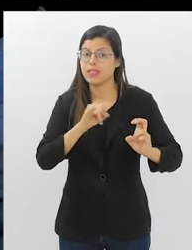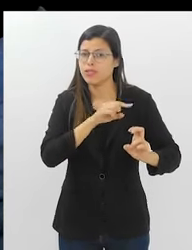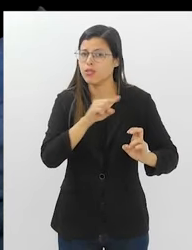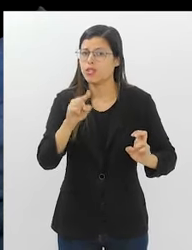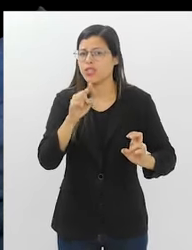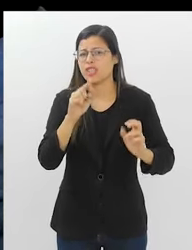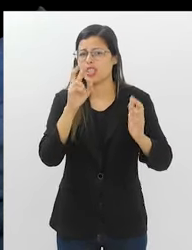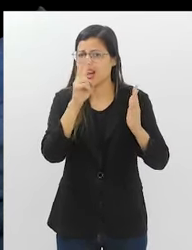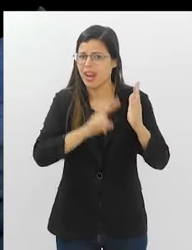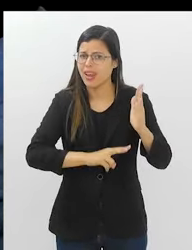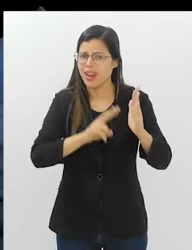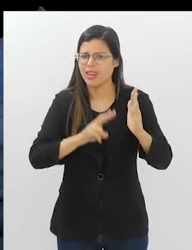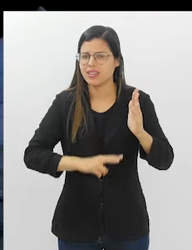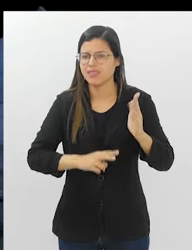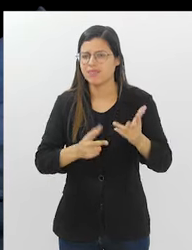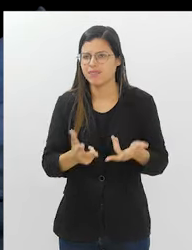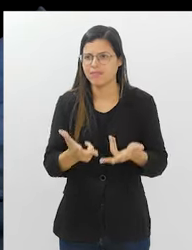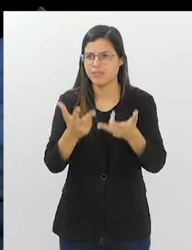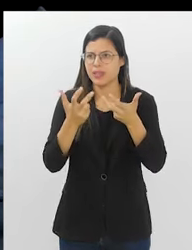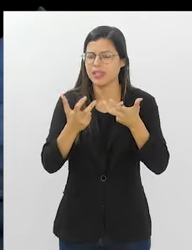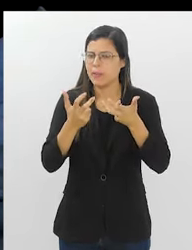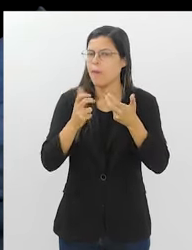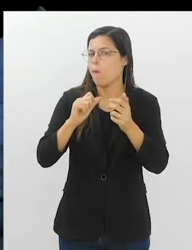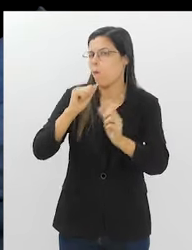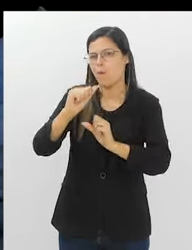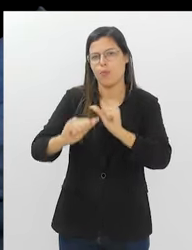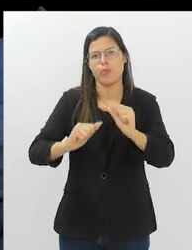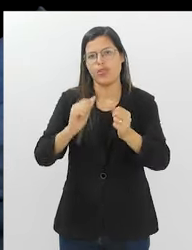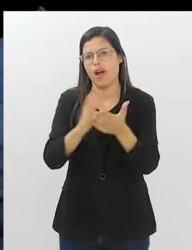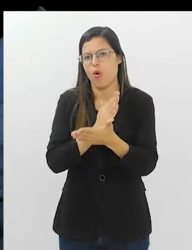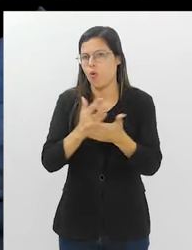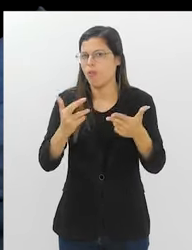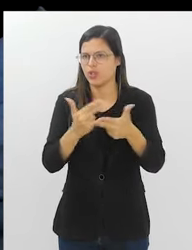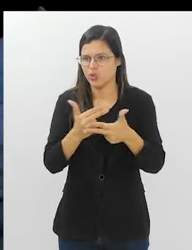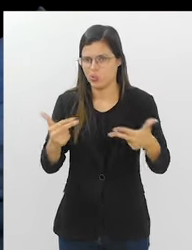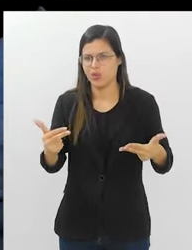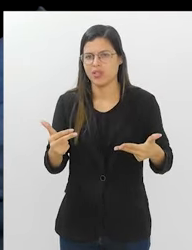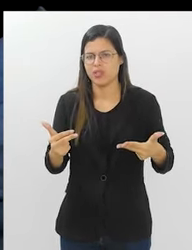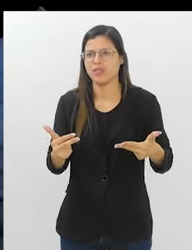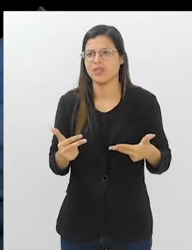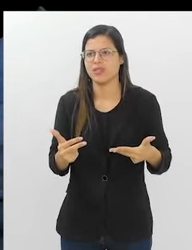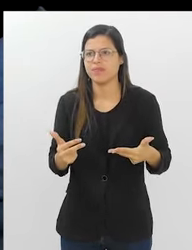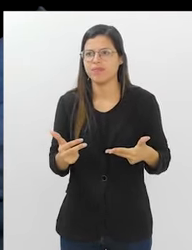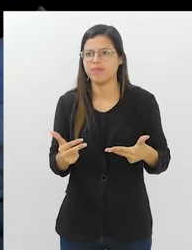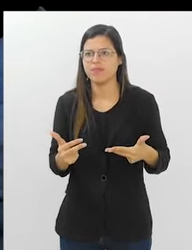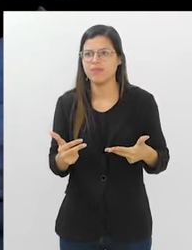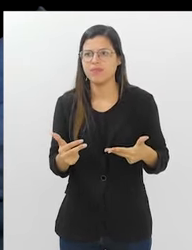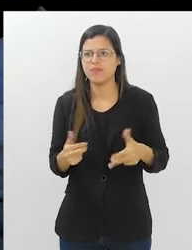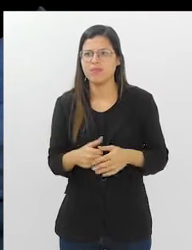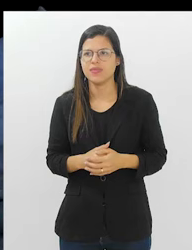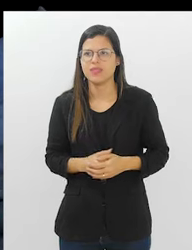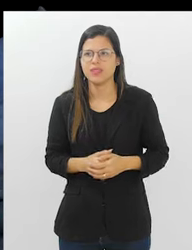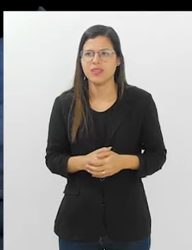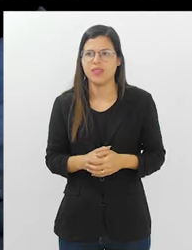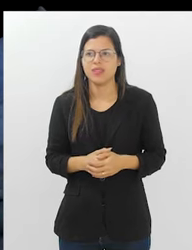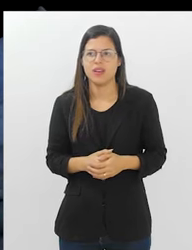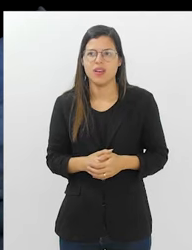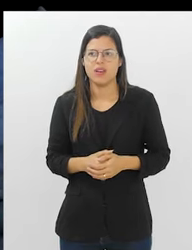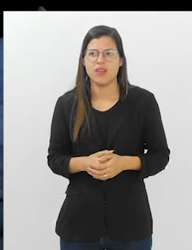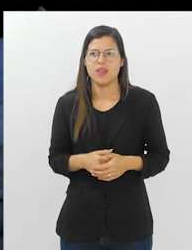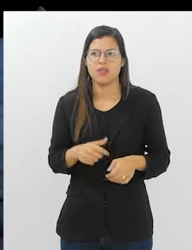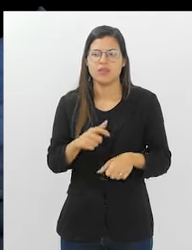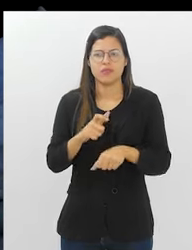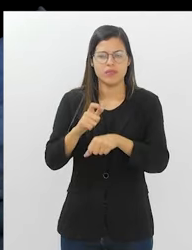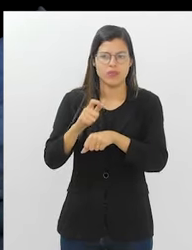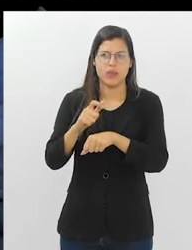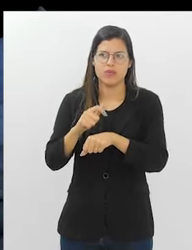ler, vocês viriam, mudaria algumas coisas na vida de vocês. Eu vou ficar um tempinho